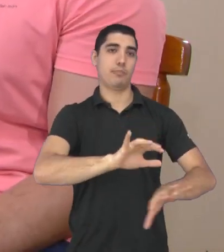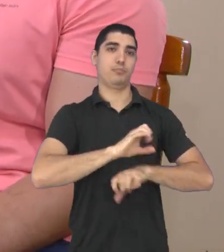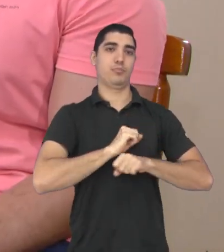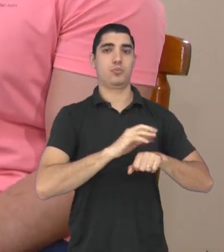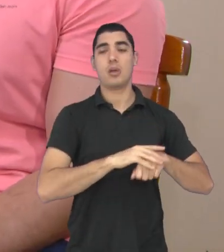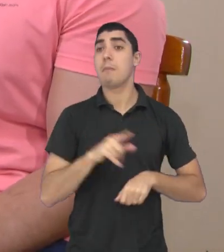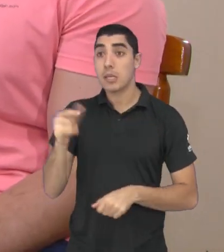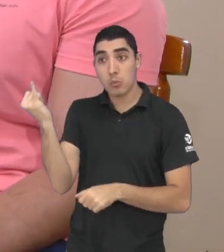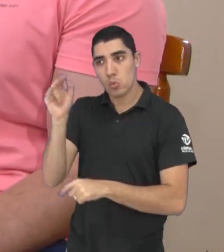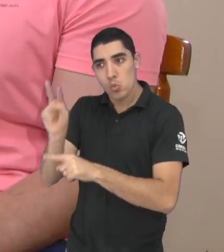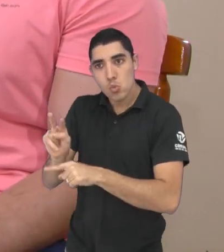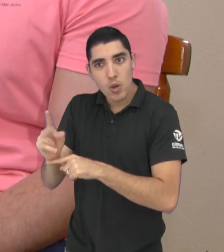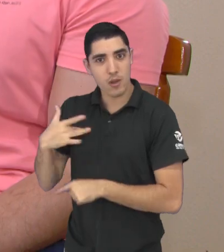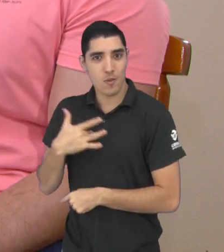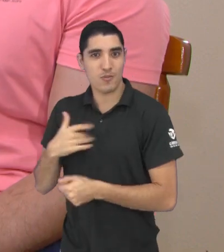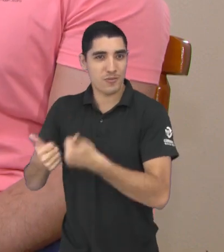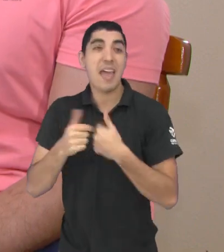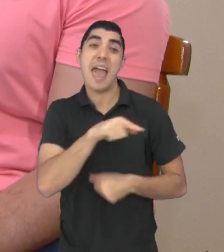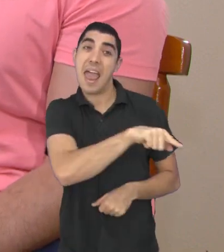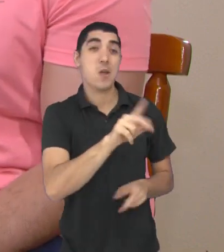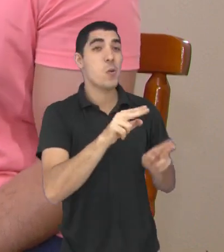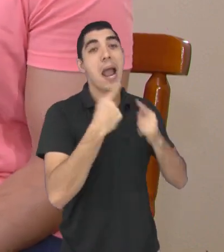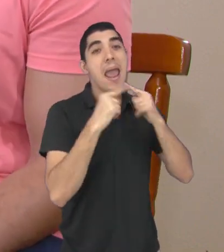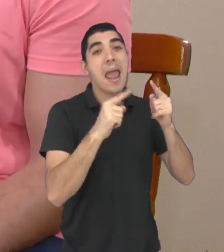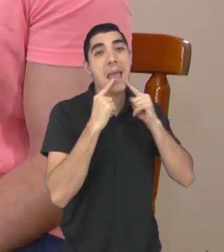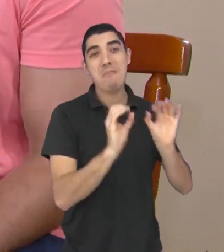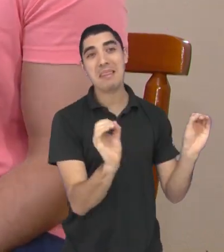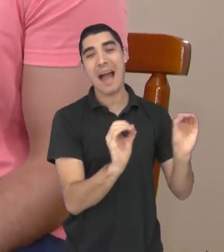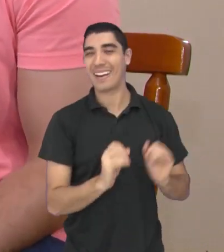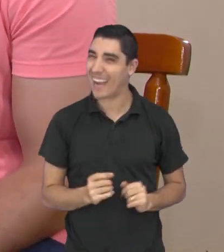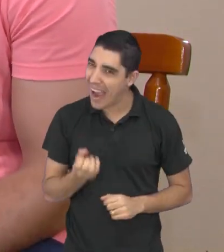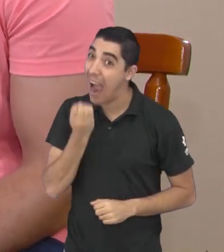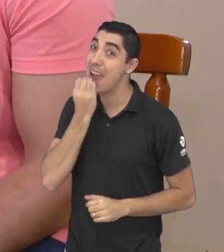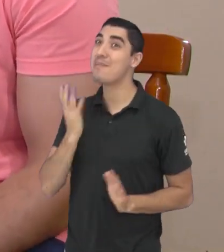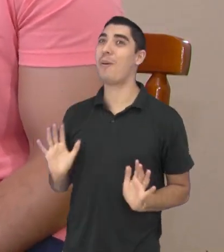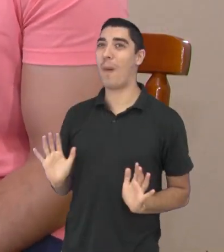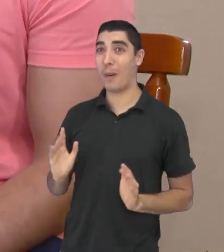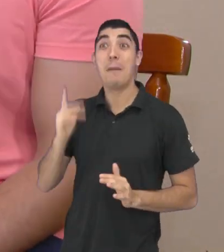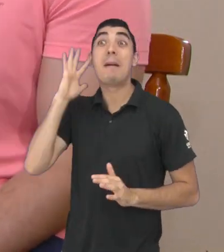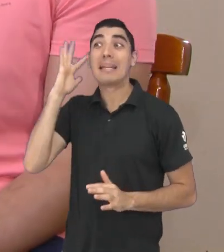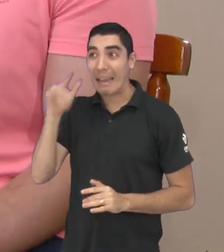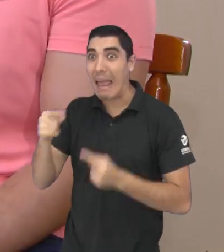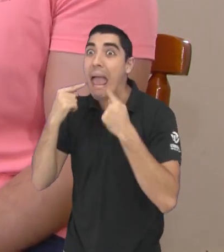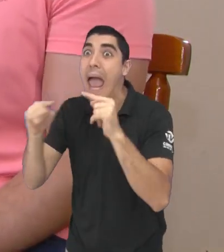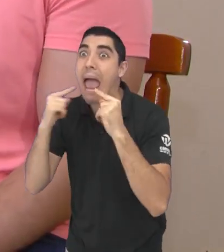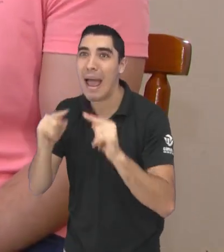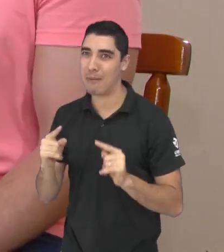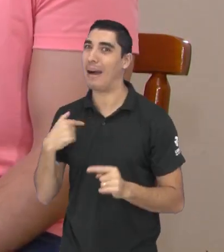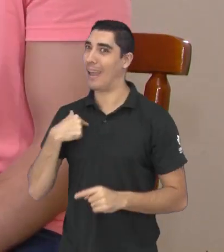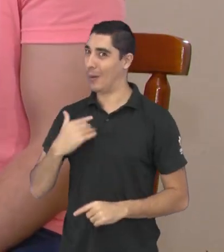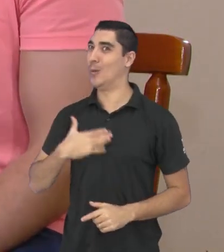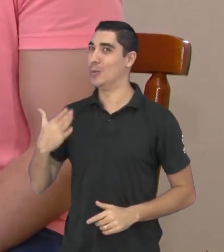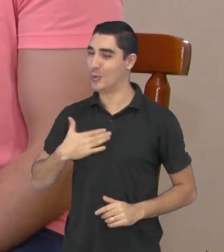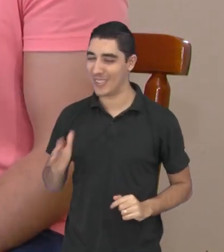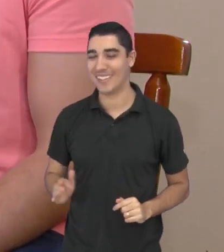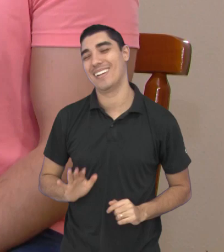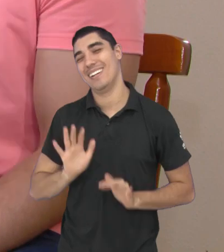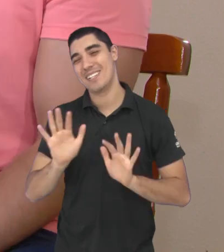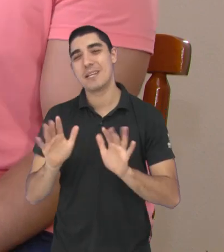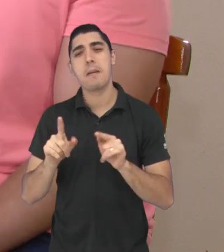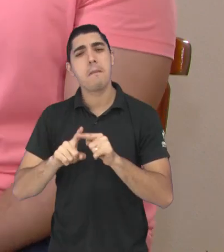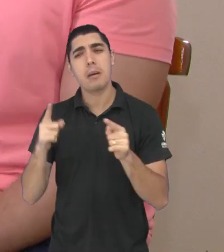qualidade de vida para os seus animais em casa, né? Eles não falam nada. Que bom, né? Que eles estão. Se eles falassem eu ia me